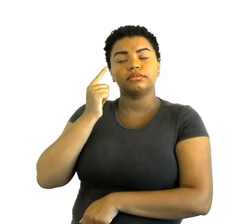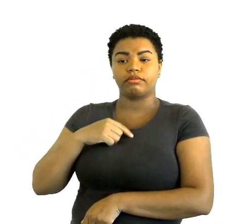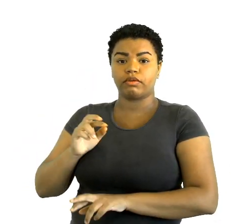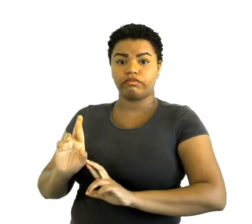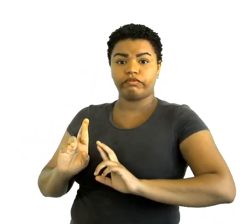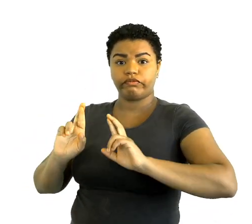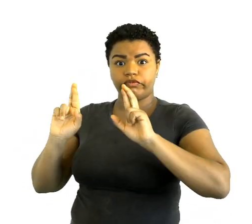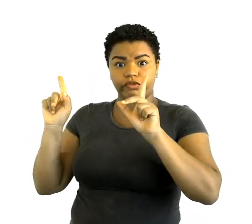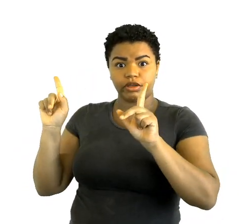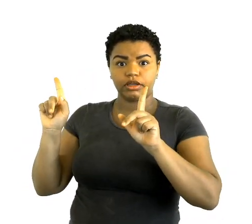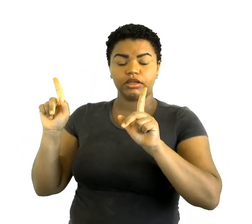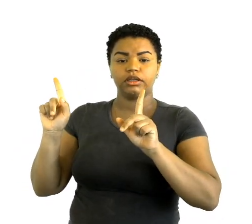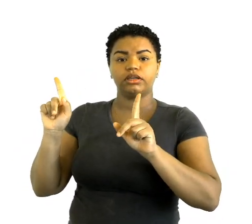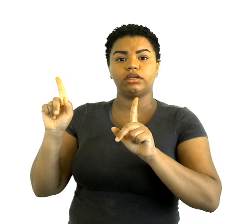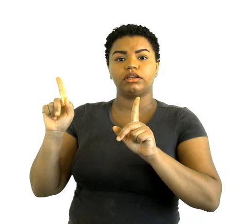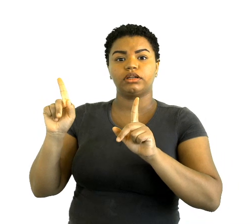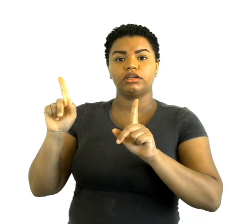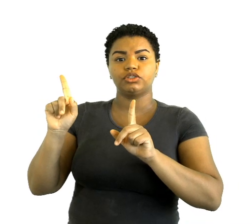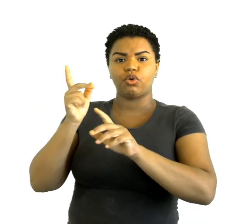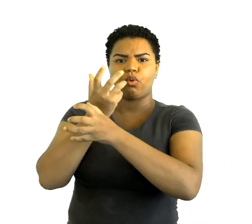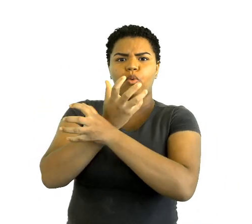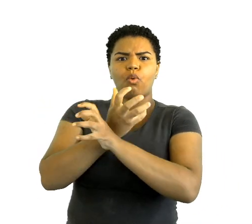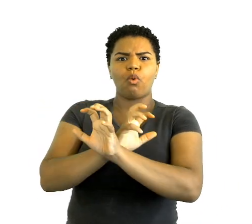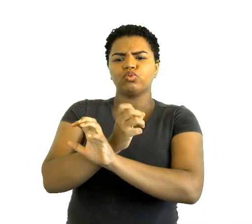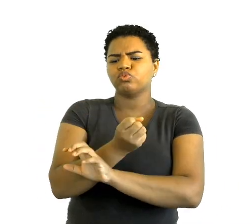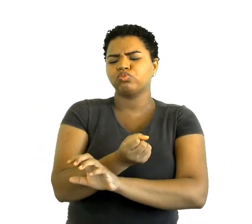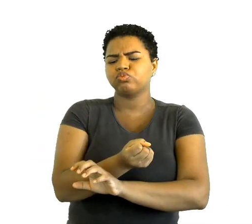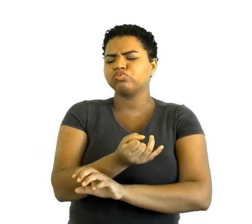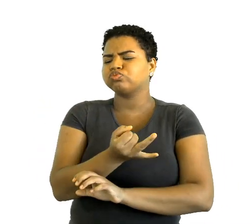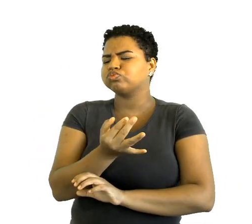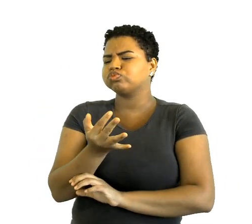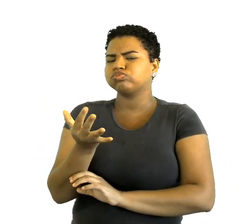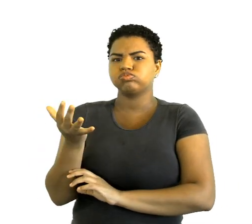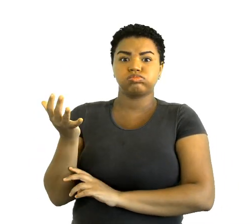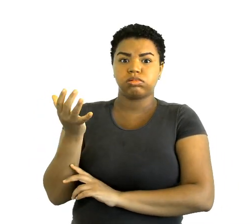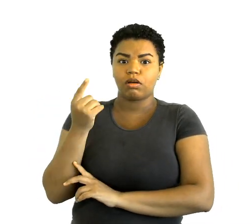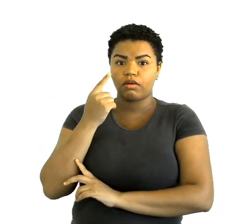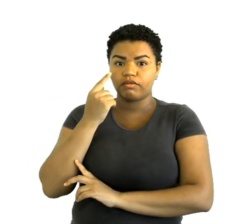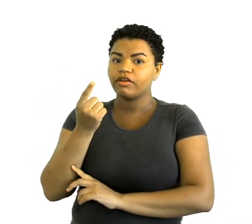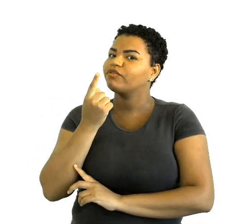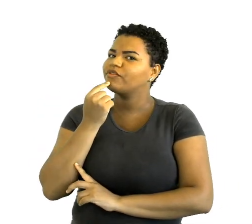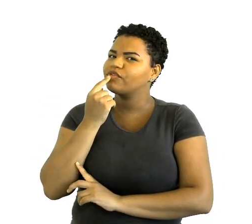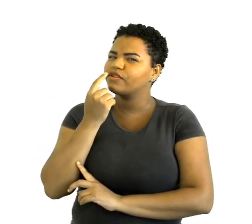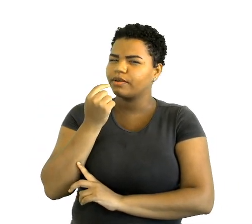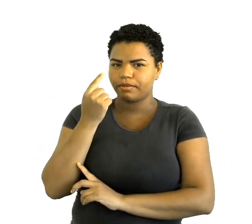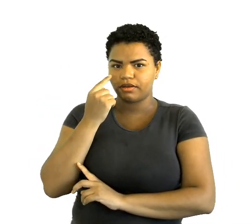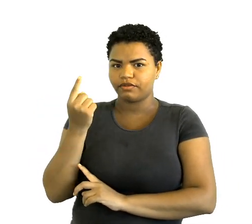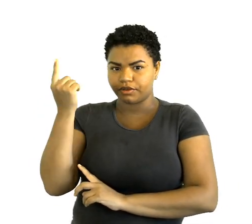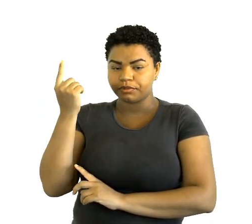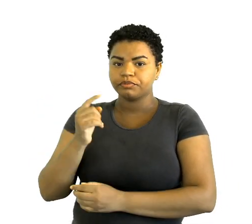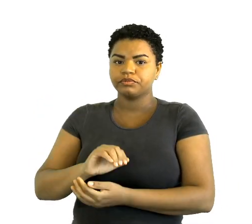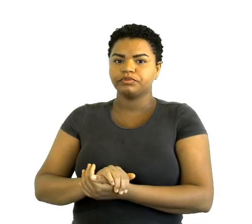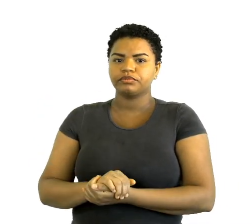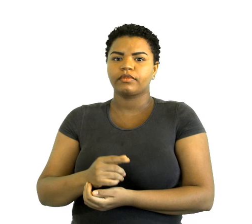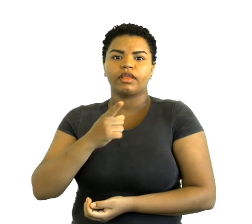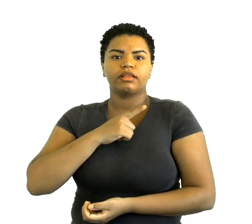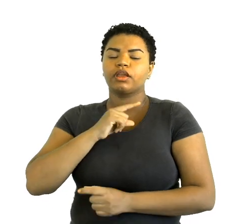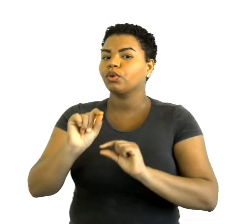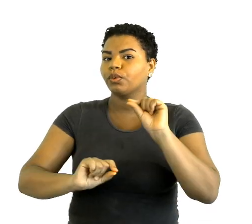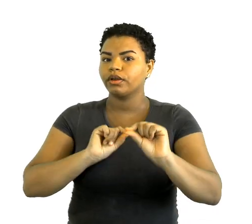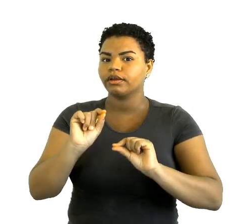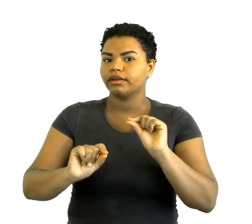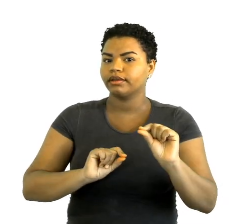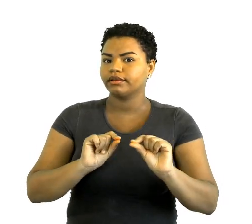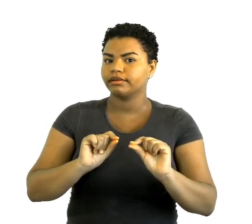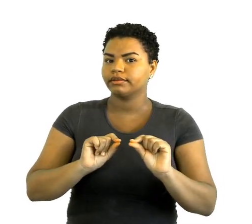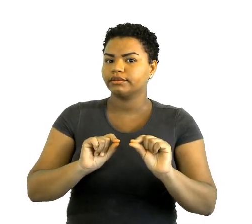a quantidade de ossos que tem. E olha onde está marcadinho de vermelho aqui. Nós temos quem?